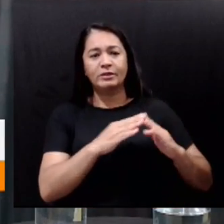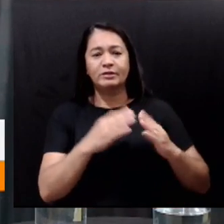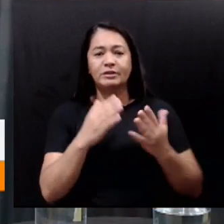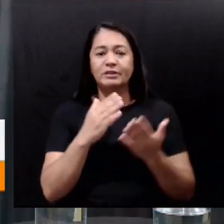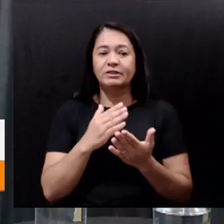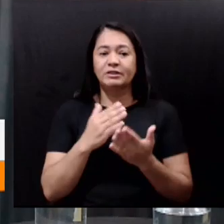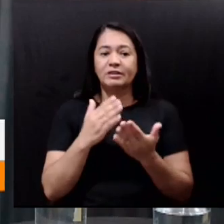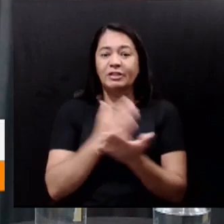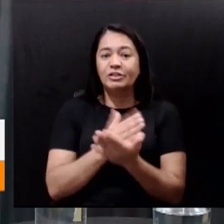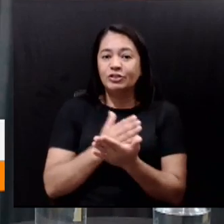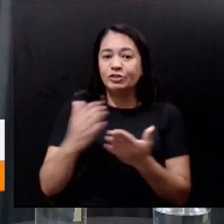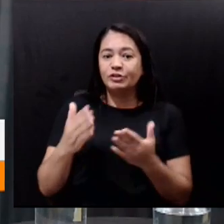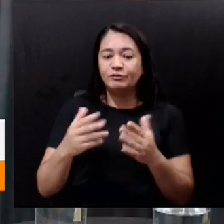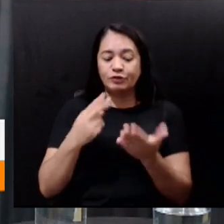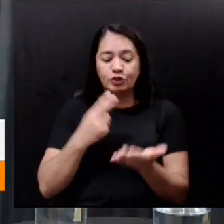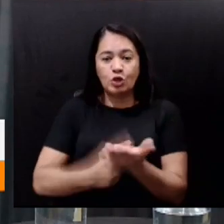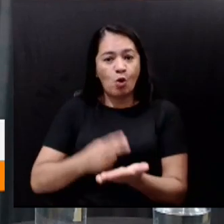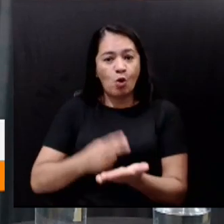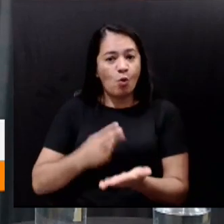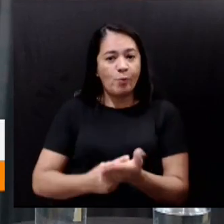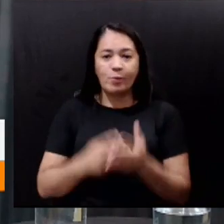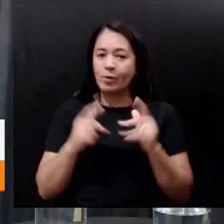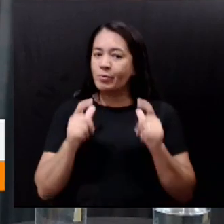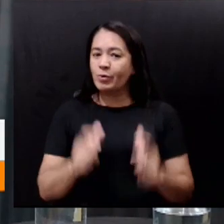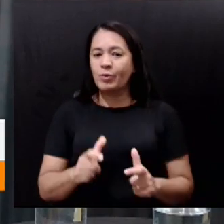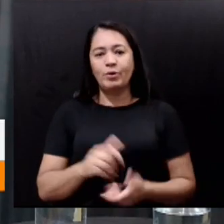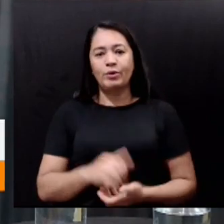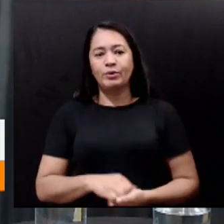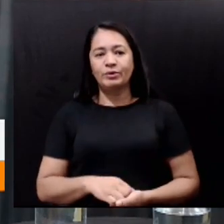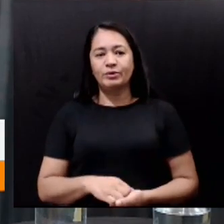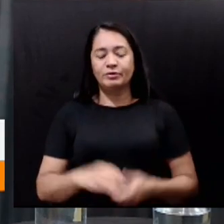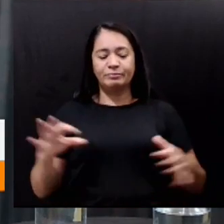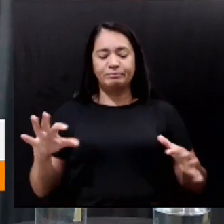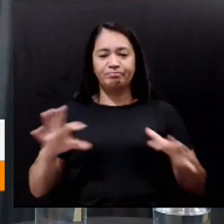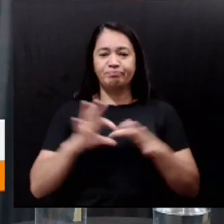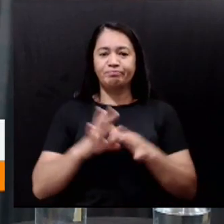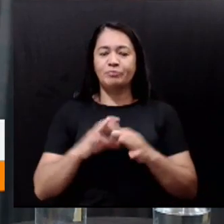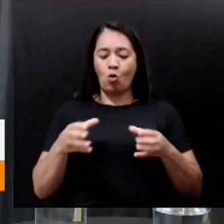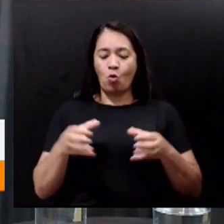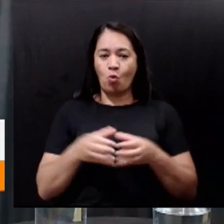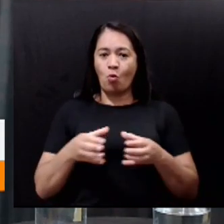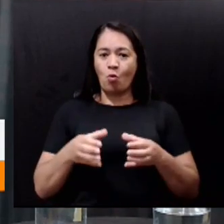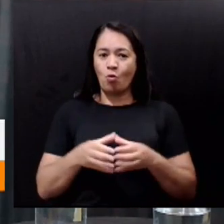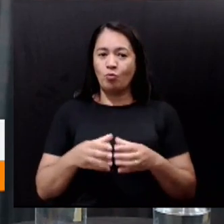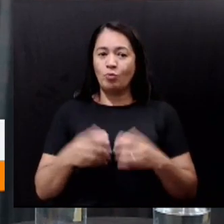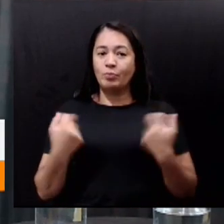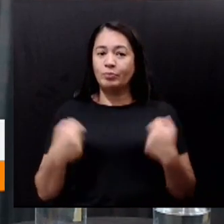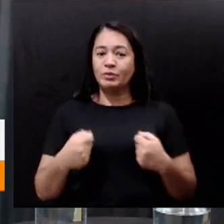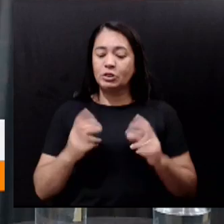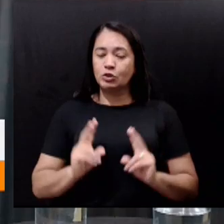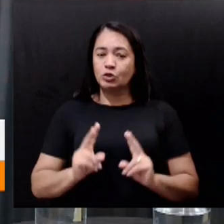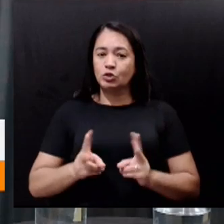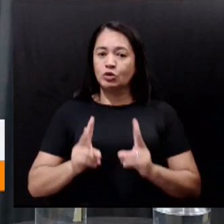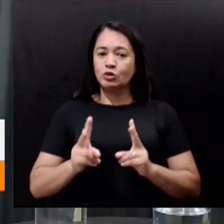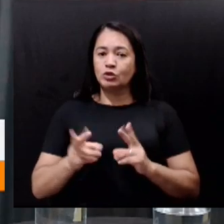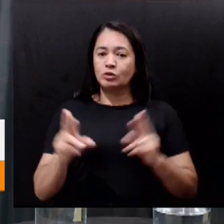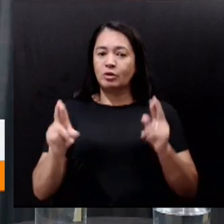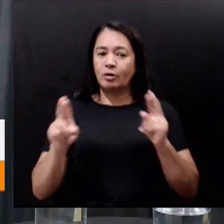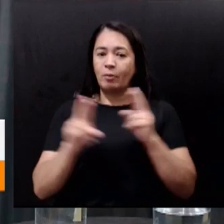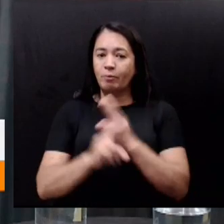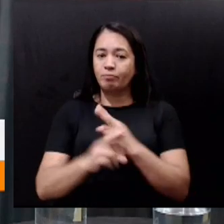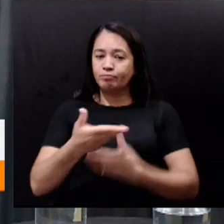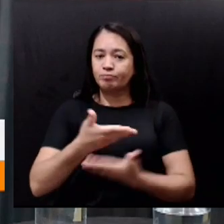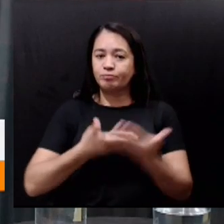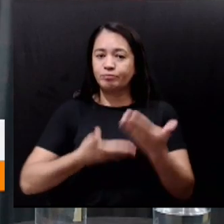De morar no mesmo lugar, né? Em coletividade, né? Então a gente precisa manter uma boa relação entre as pessoas, saber quem está